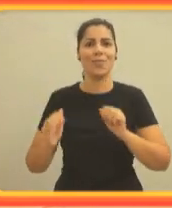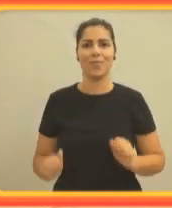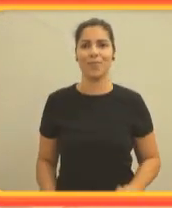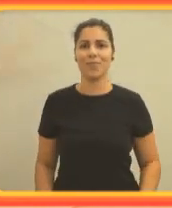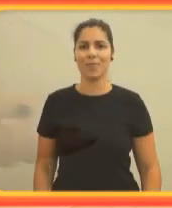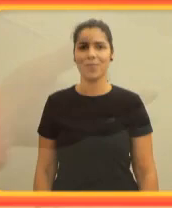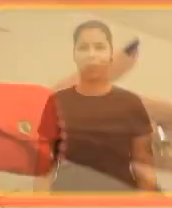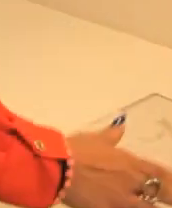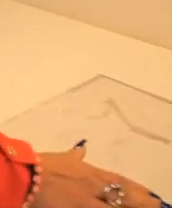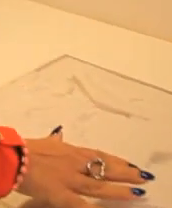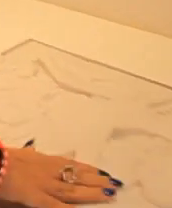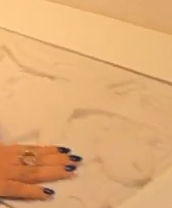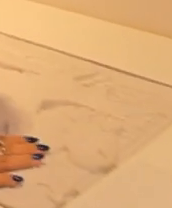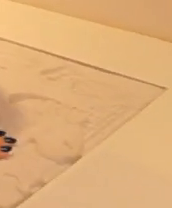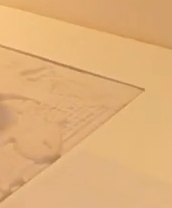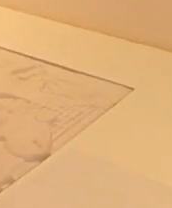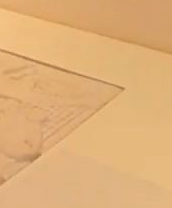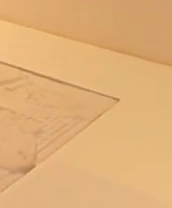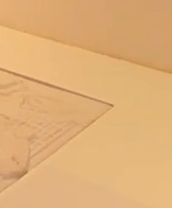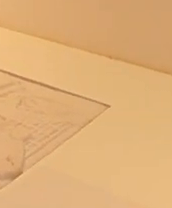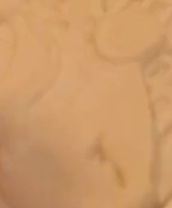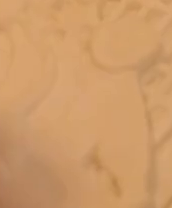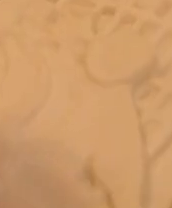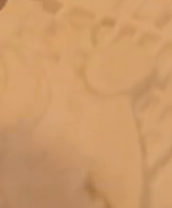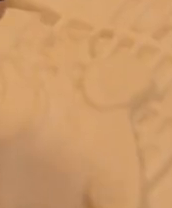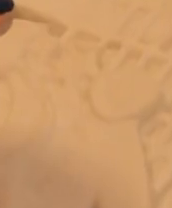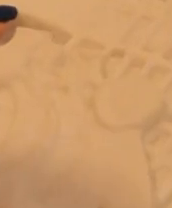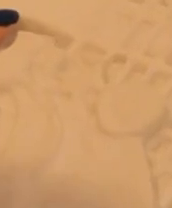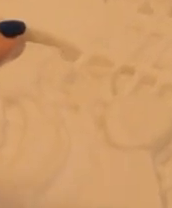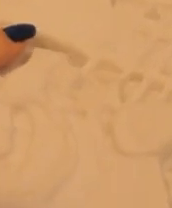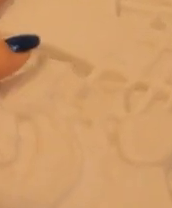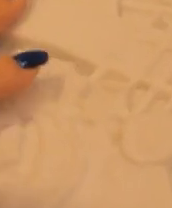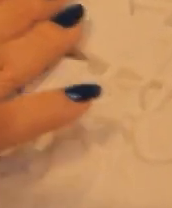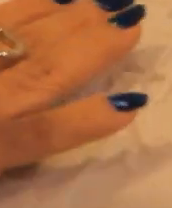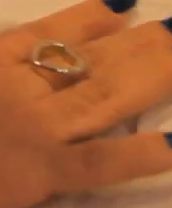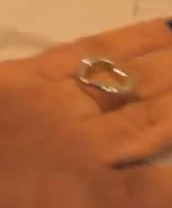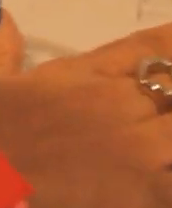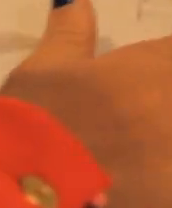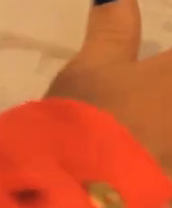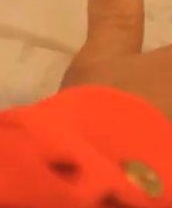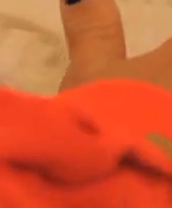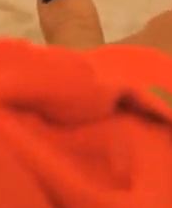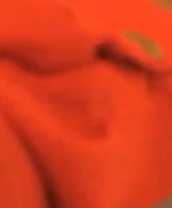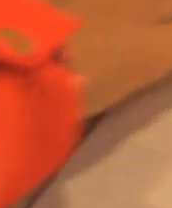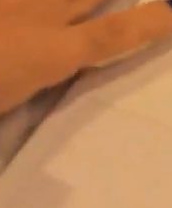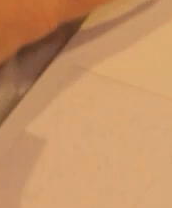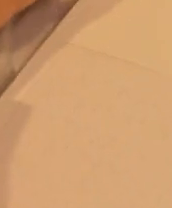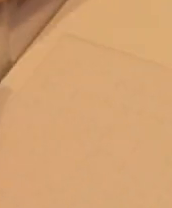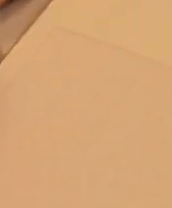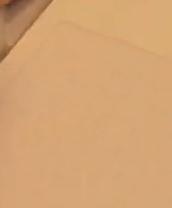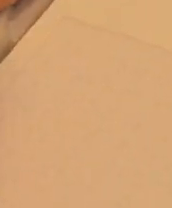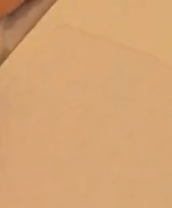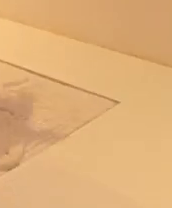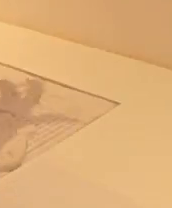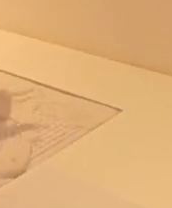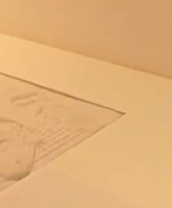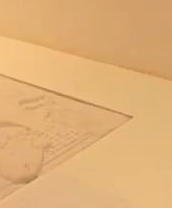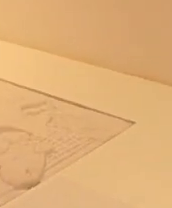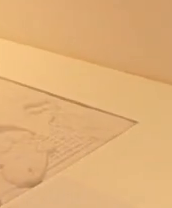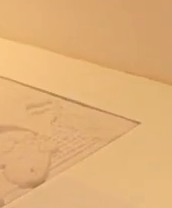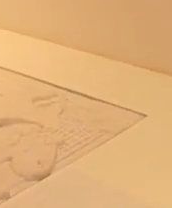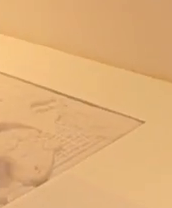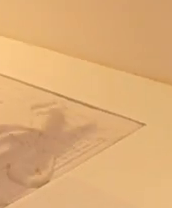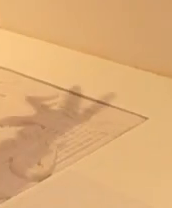tocar e vem direto para cá em alto relevo. A pessoa vai botando a mão e vai sentindo a